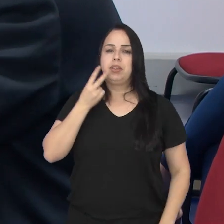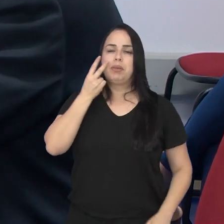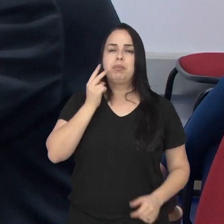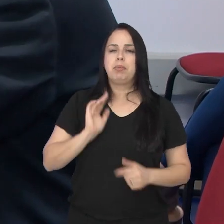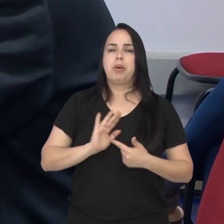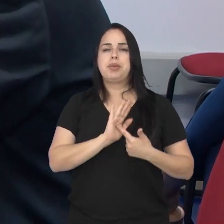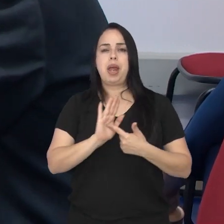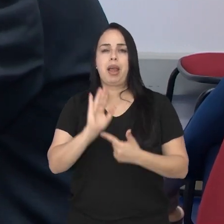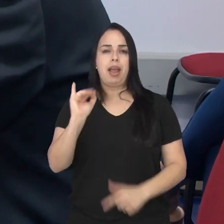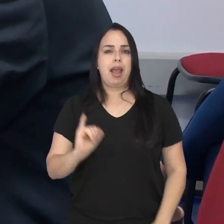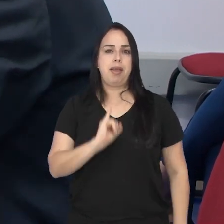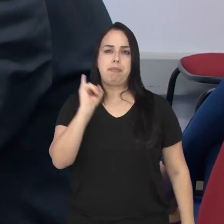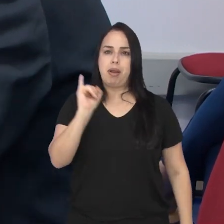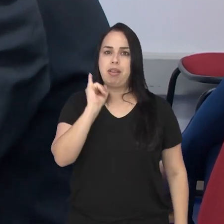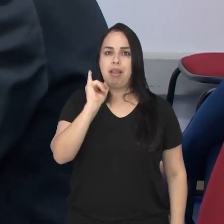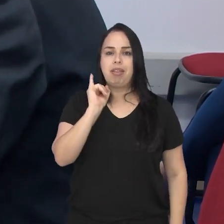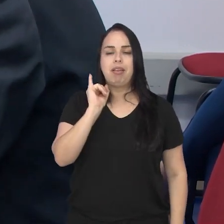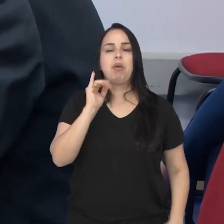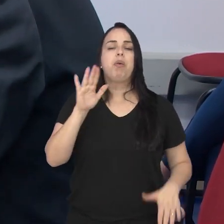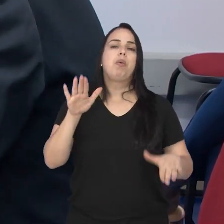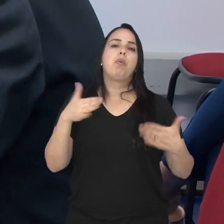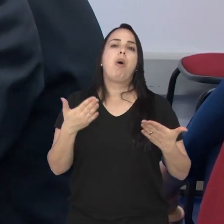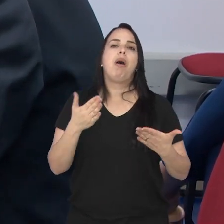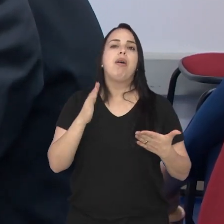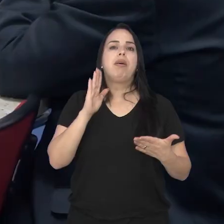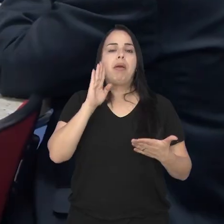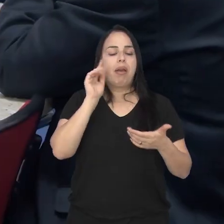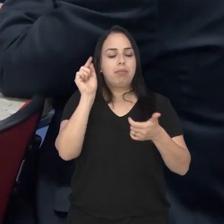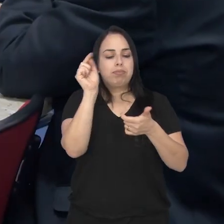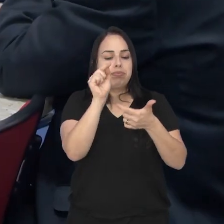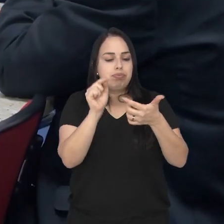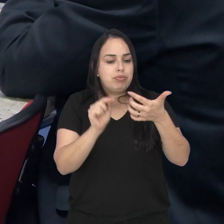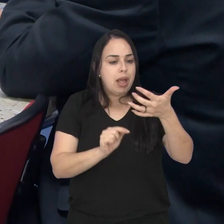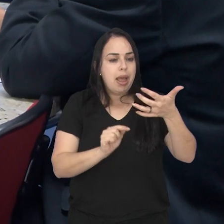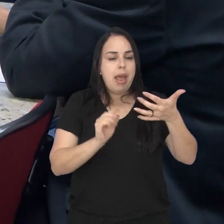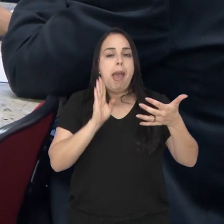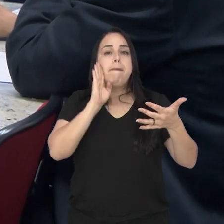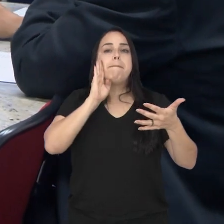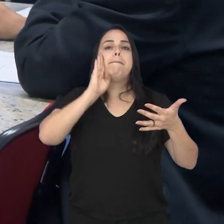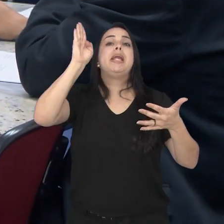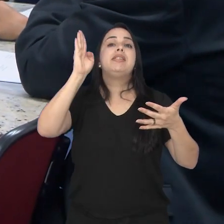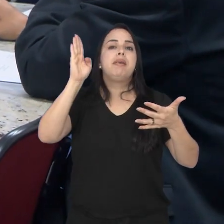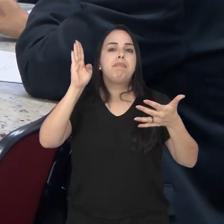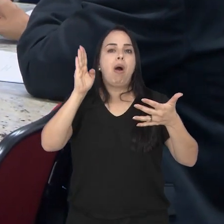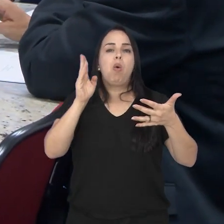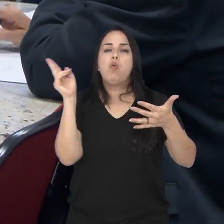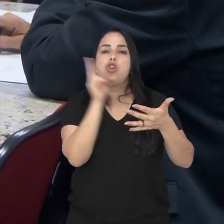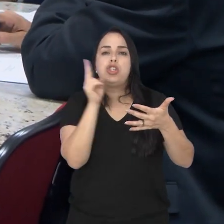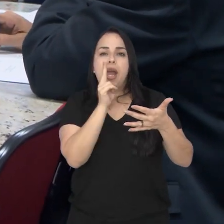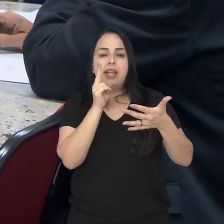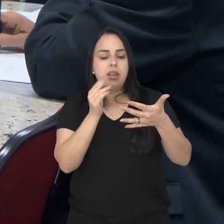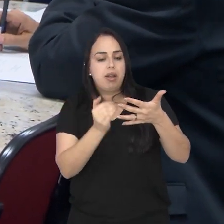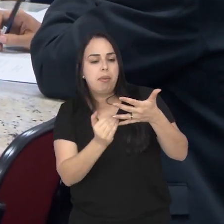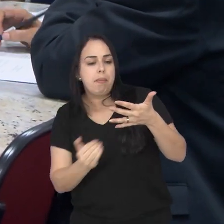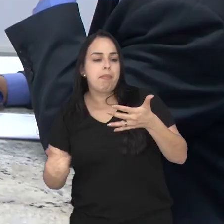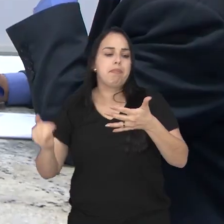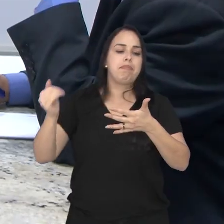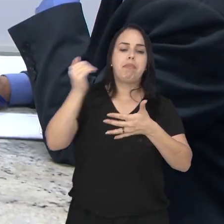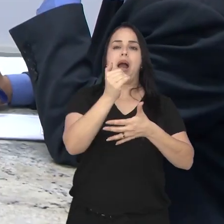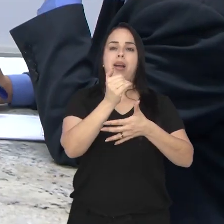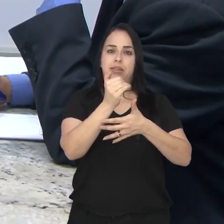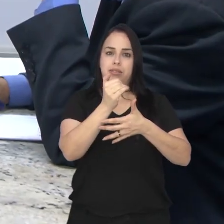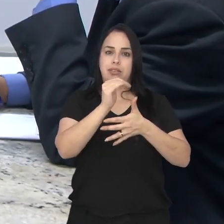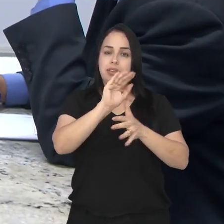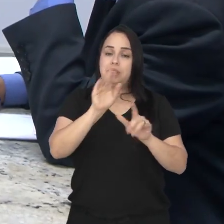os vereadores também apontaram a importância de entender quais prioridades e urgências de investimentos para saúde